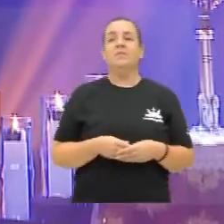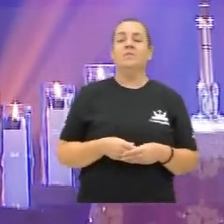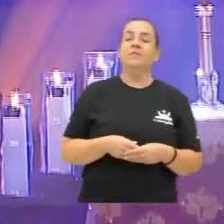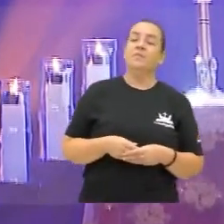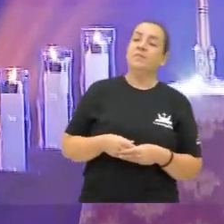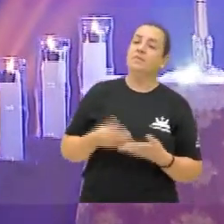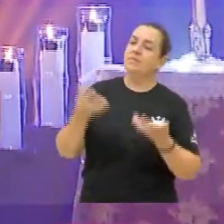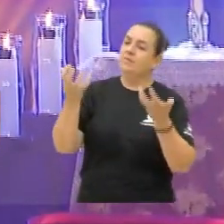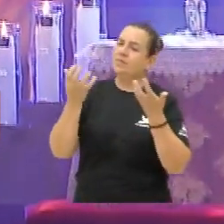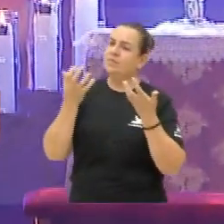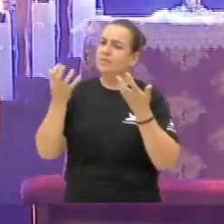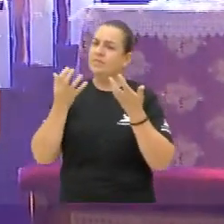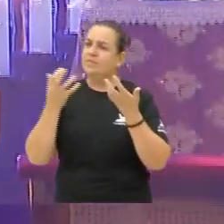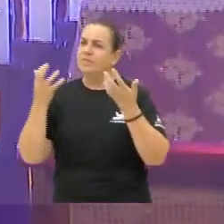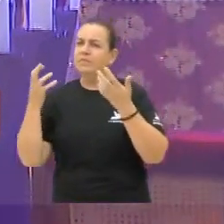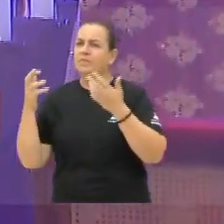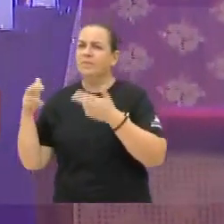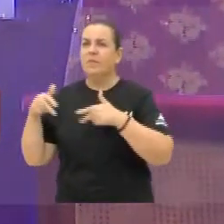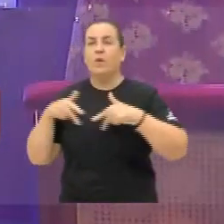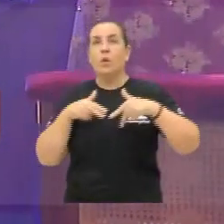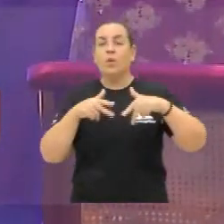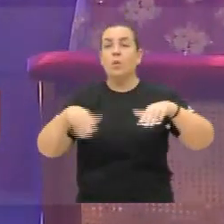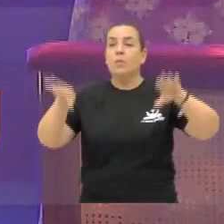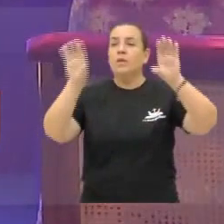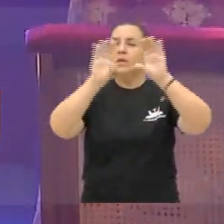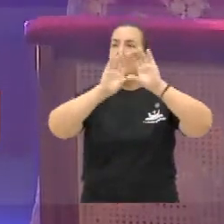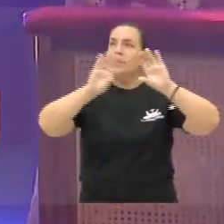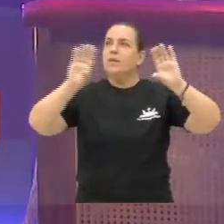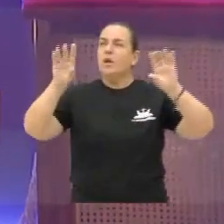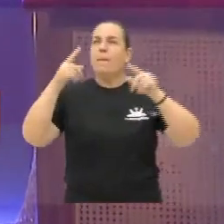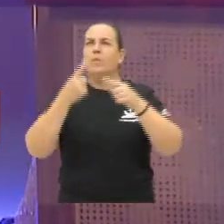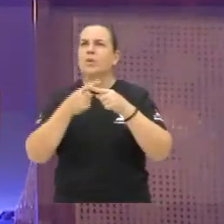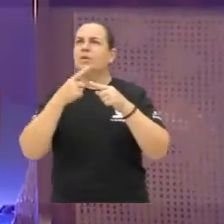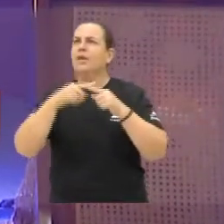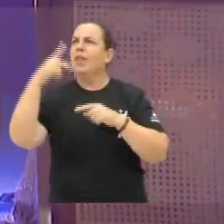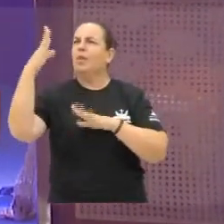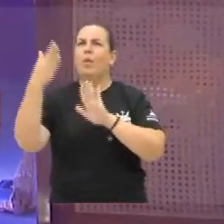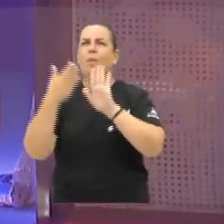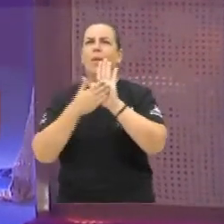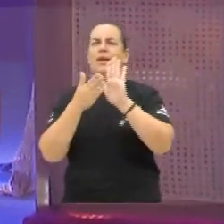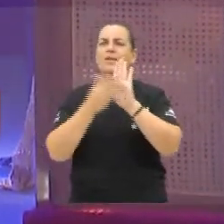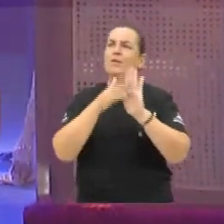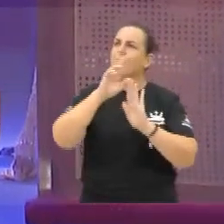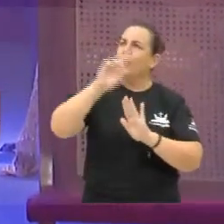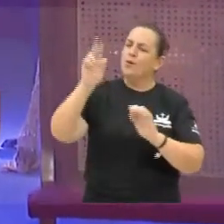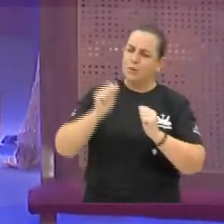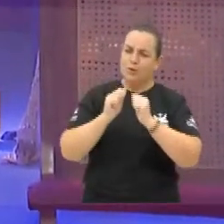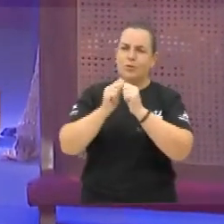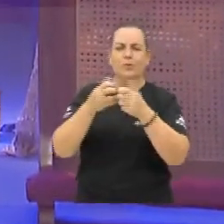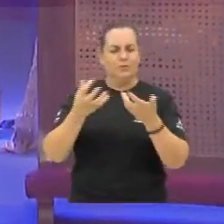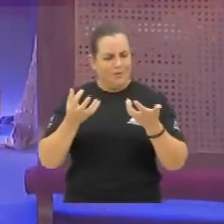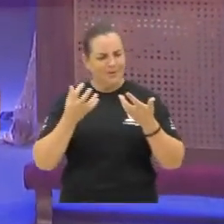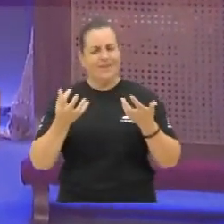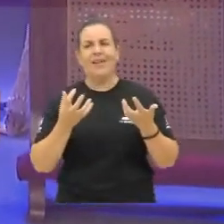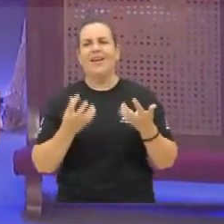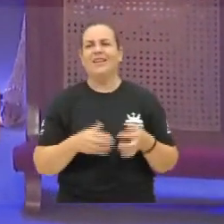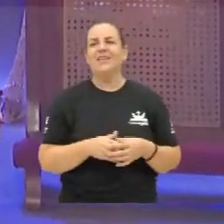acreditar. Quero andar lá nas alturas com as promessas do Senhor.